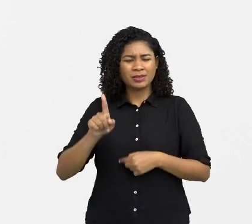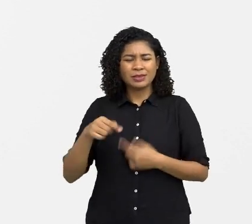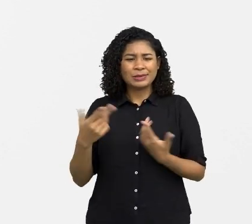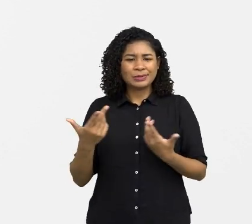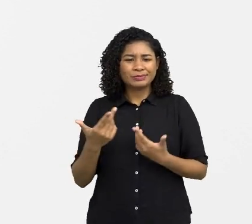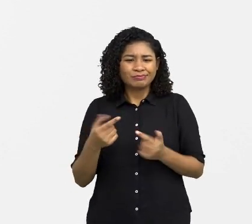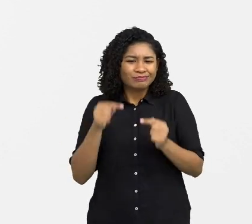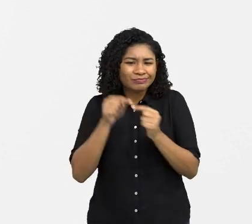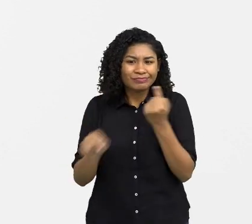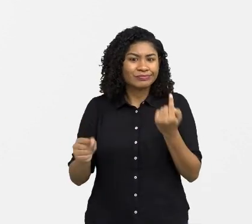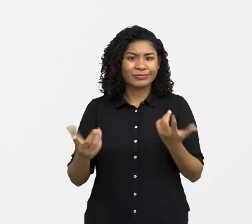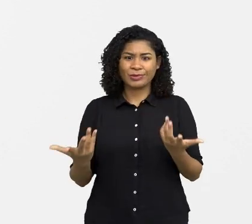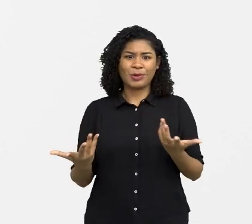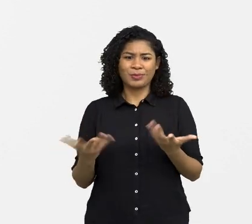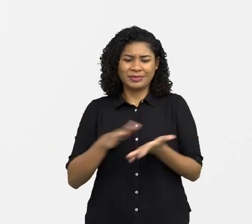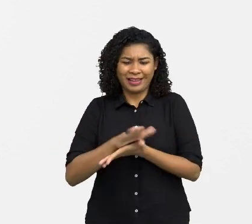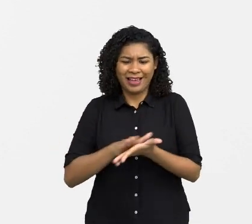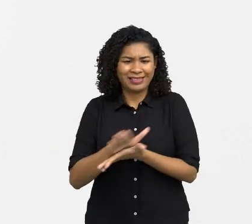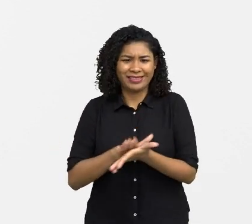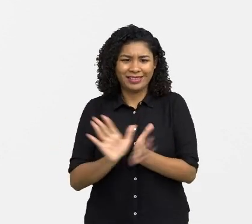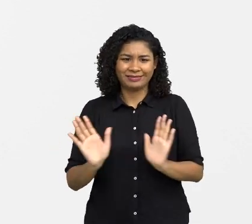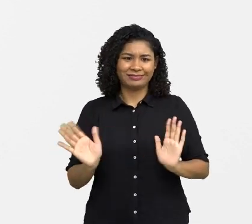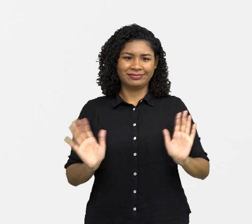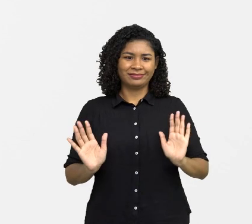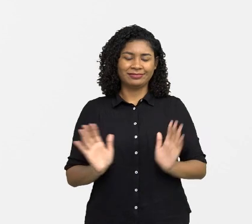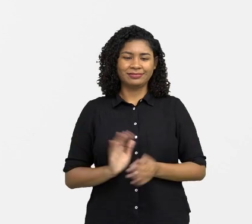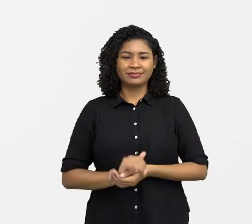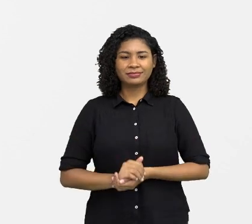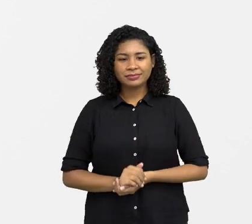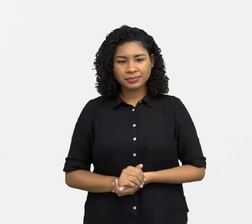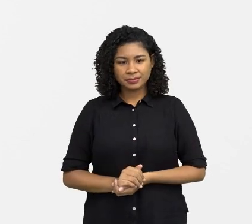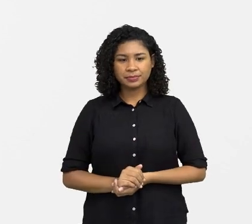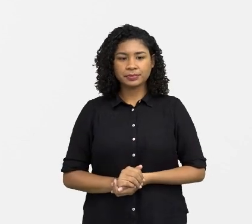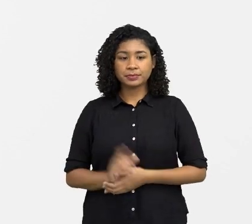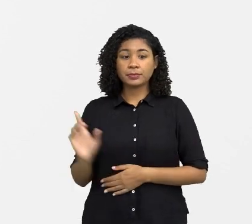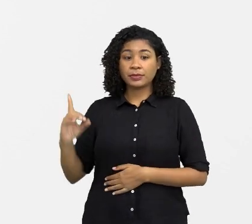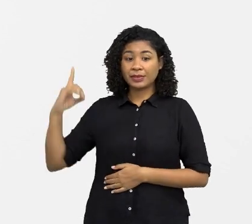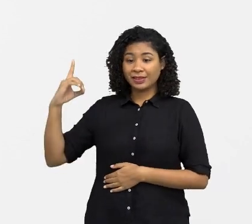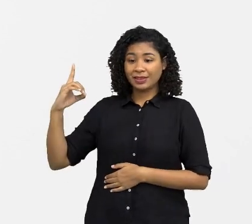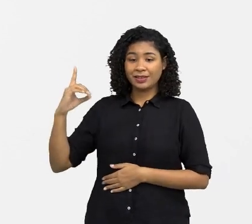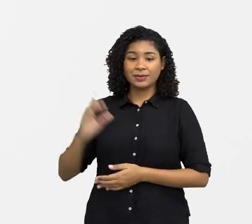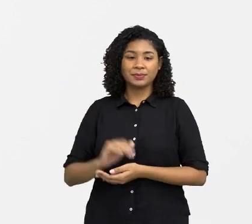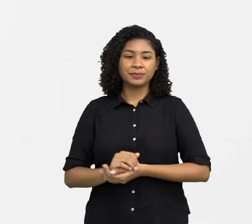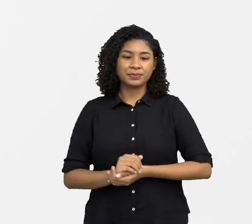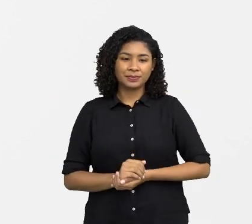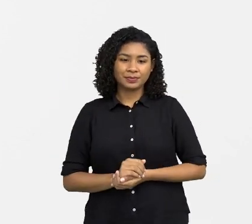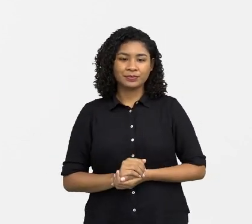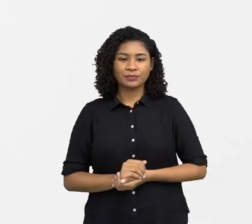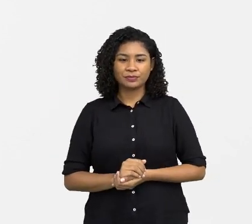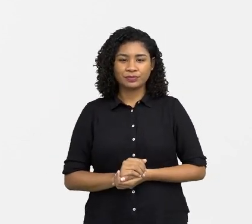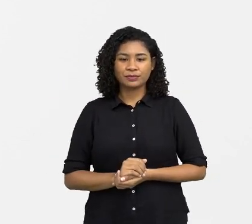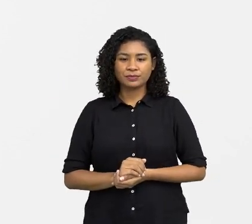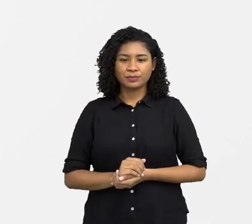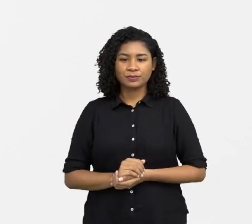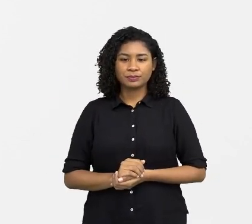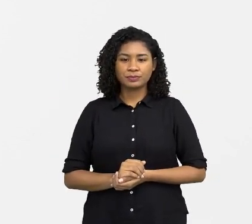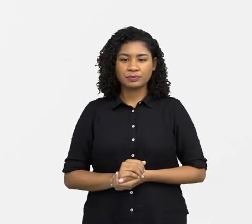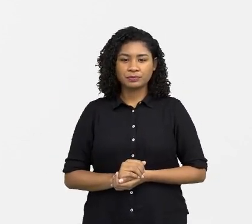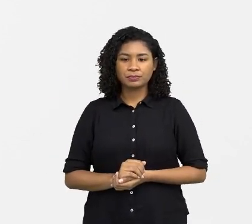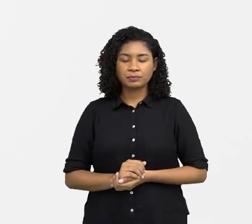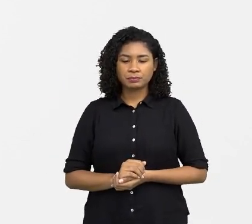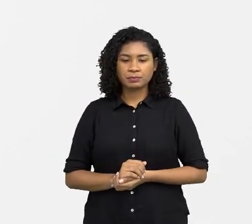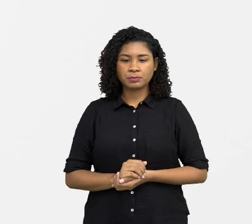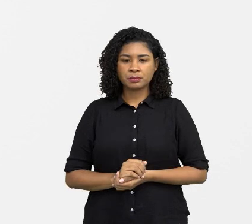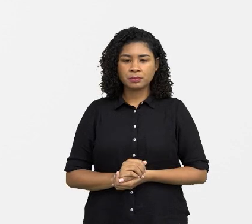aí, praticamente nada, né, as distâncias. Letra D está dizendo, falando sobre o encarecimento dos preços